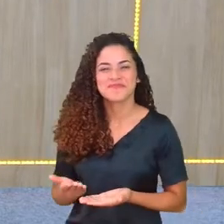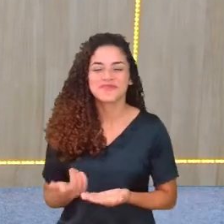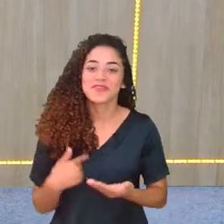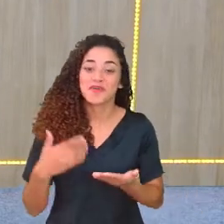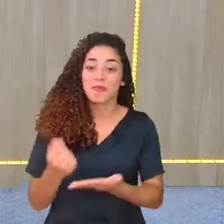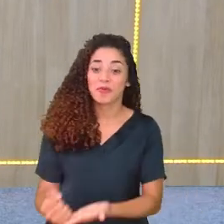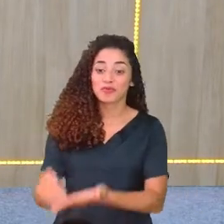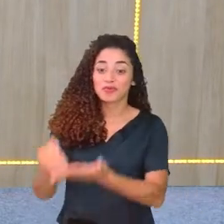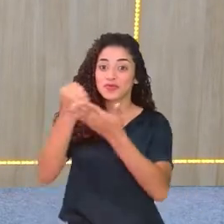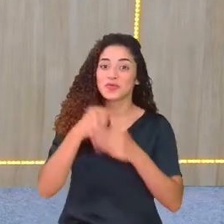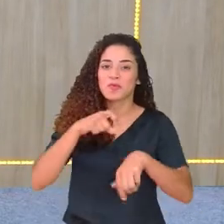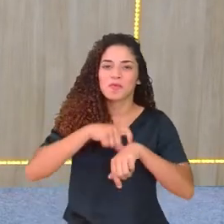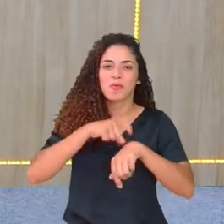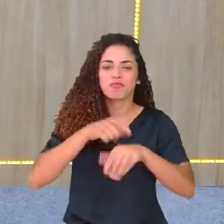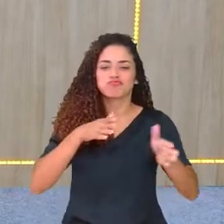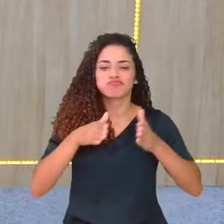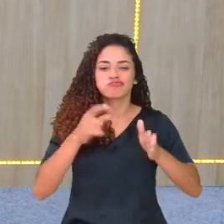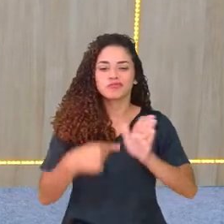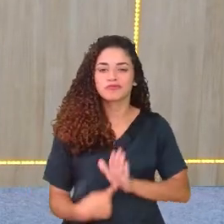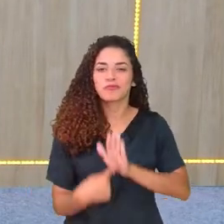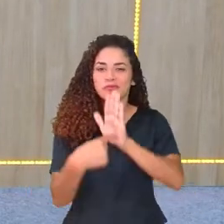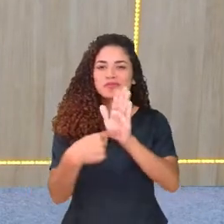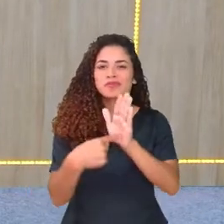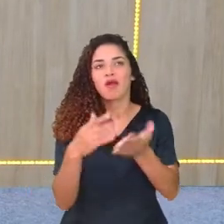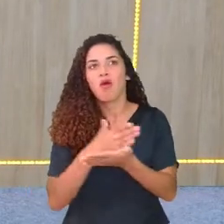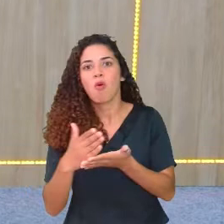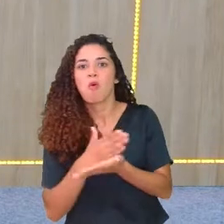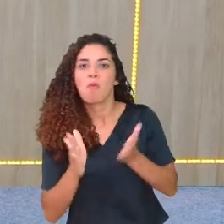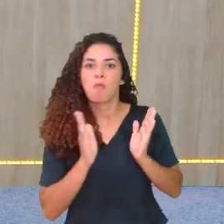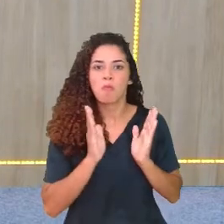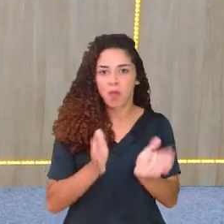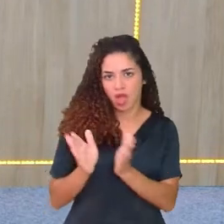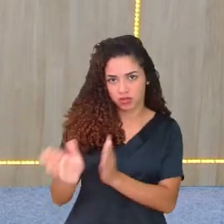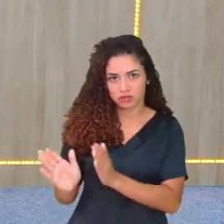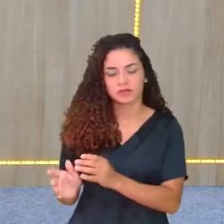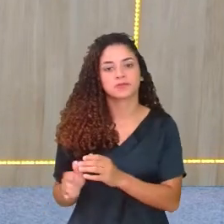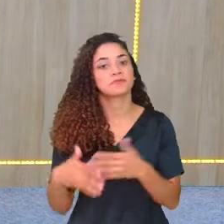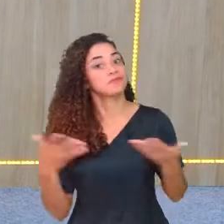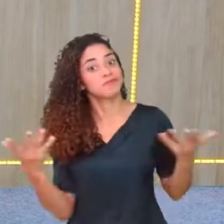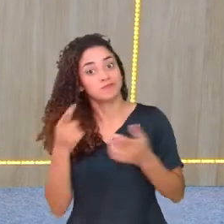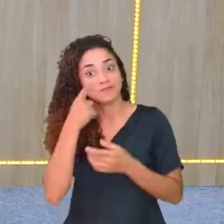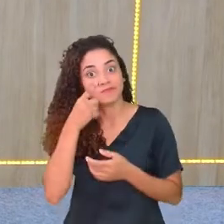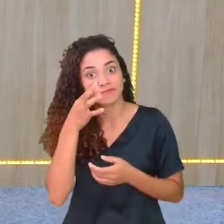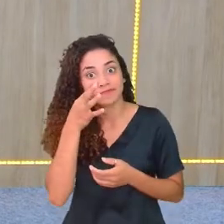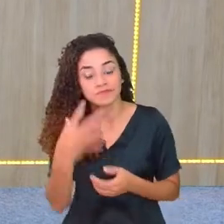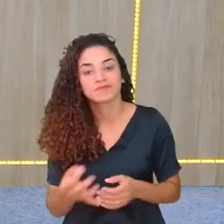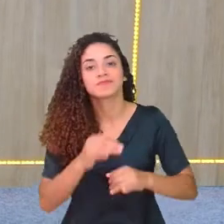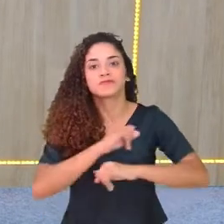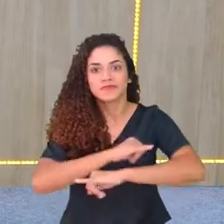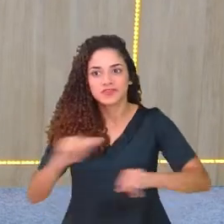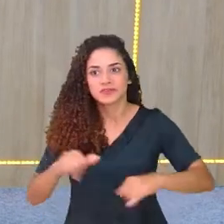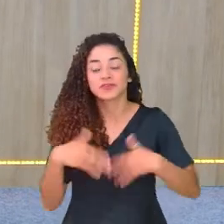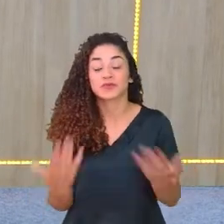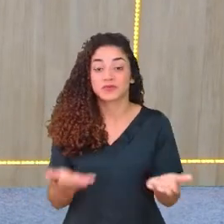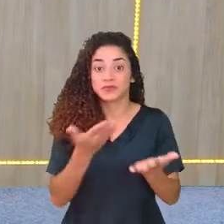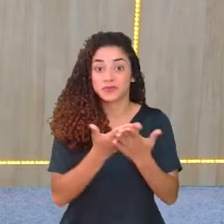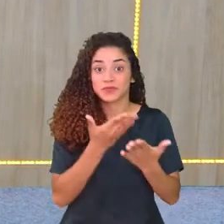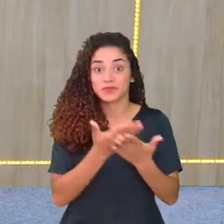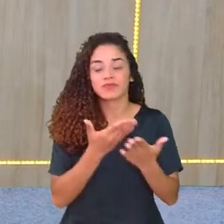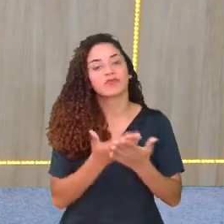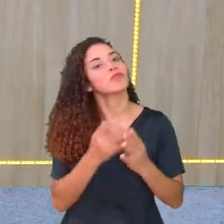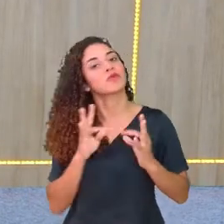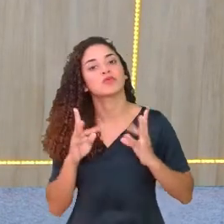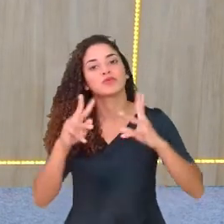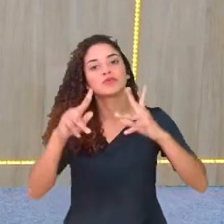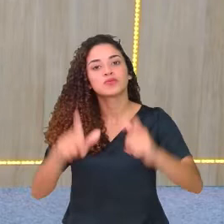eu for apresentar algumas partes. Então, fiquem atentos e vamos para os avisos. Questão aí da nossa aula, não é? Todos